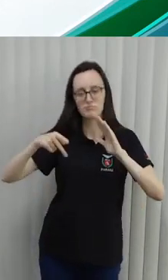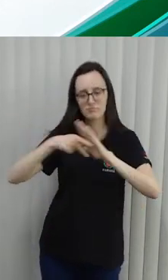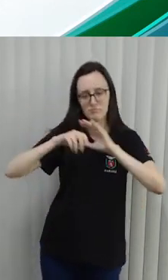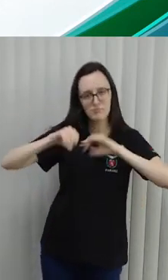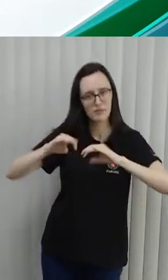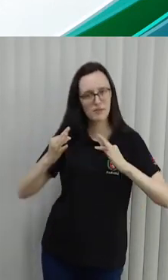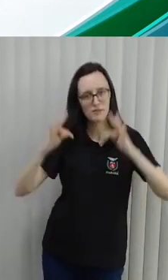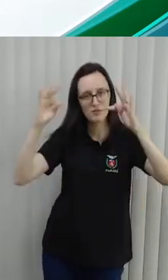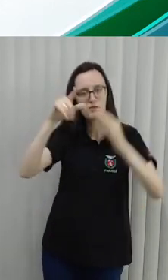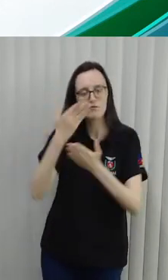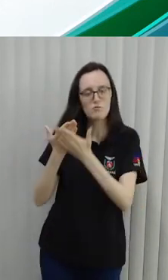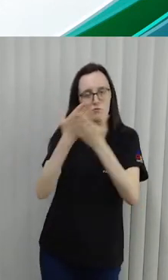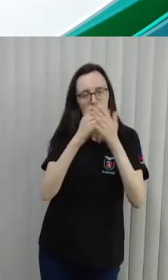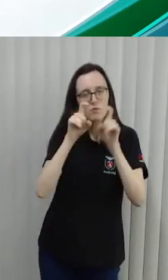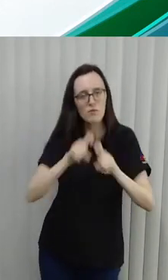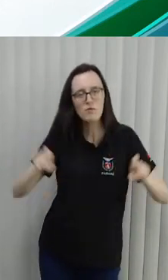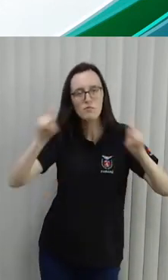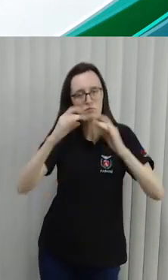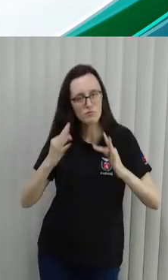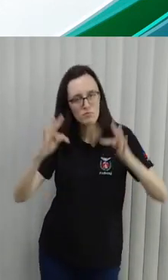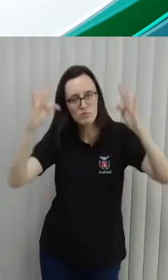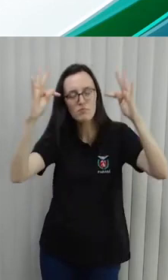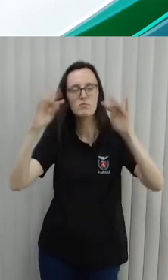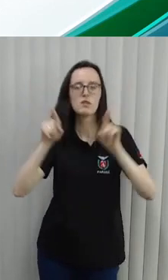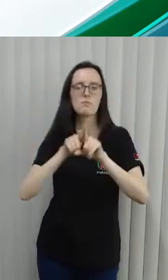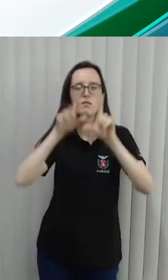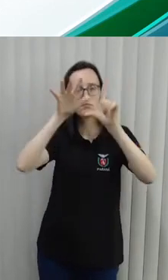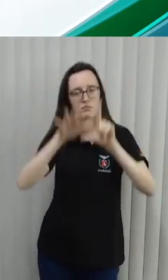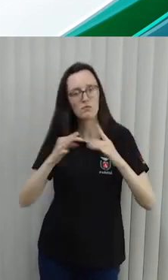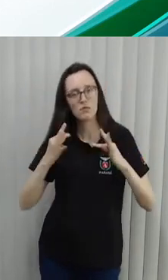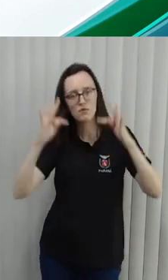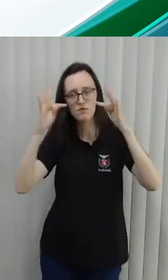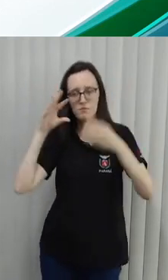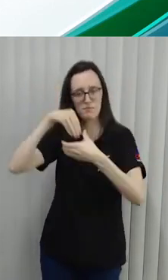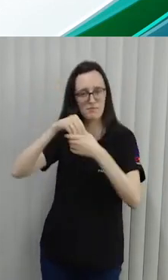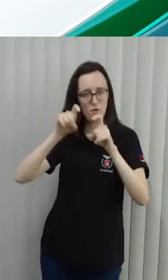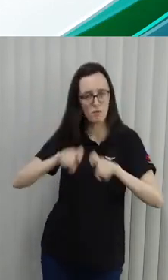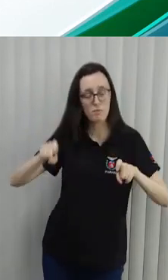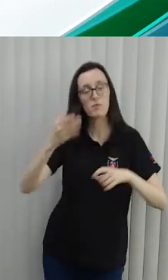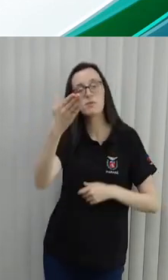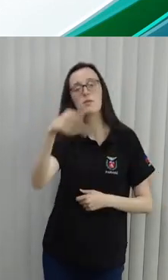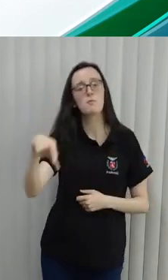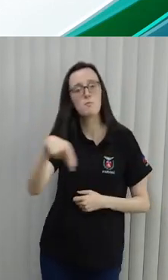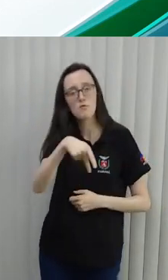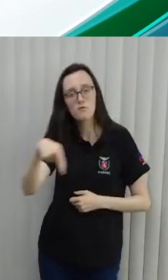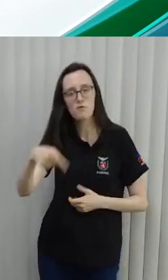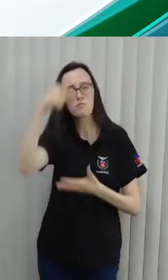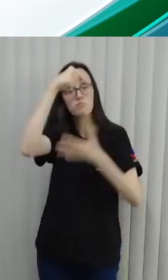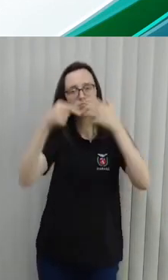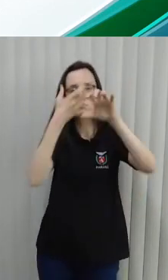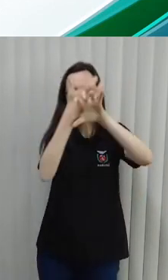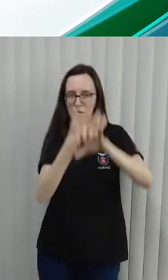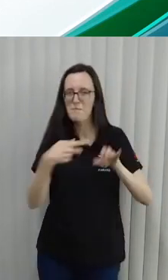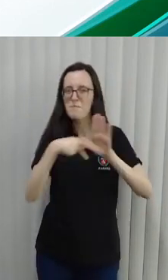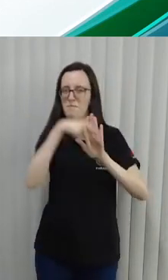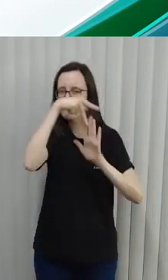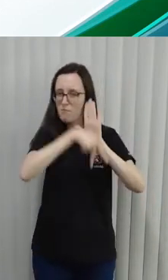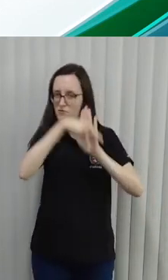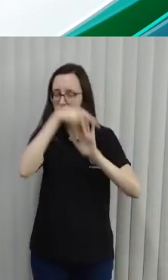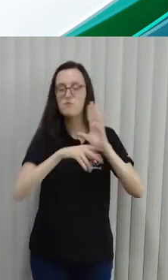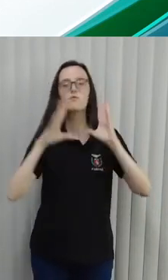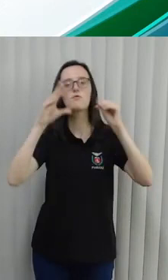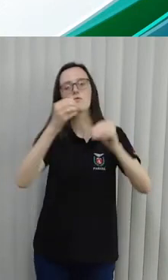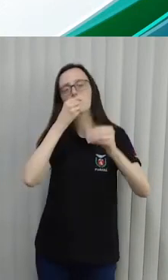pensamento computacional, de games e programação, de programação e tecnologia computacional, você, professores desses componentes desse programa,